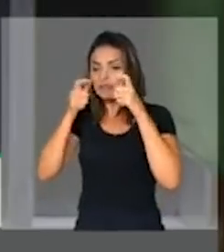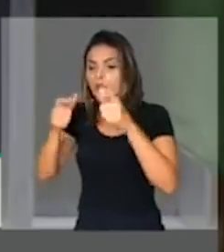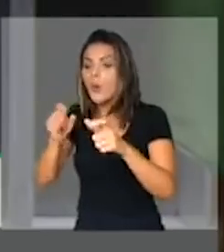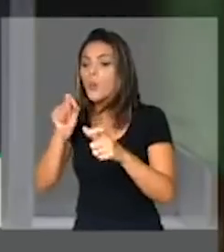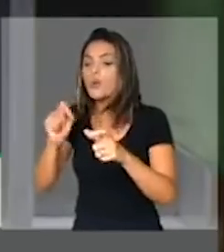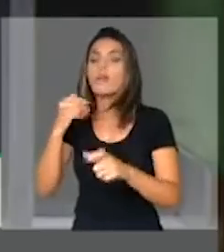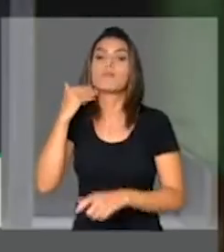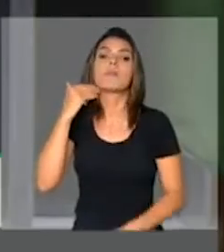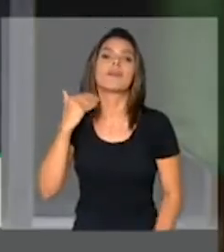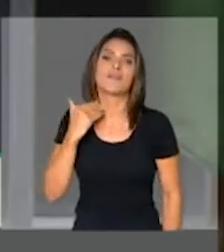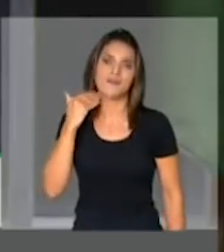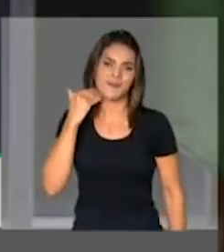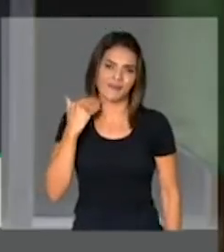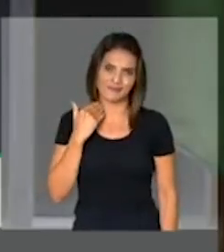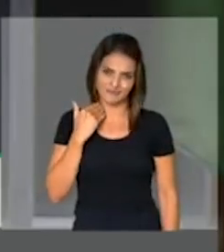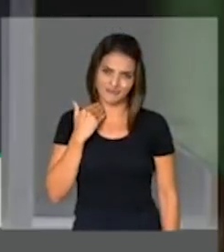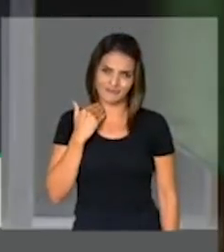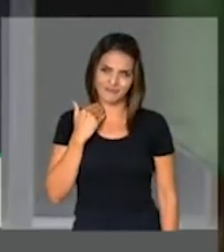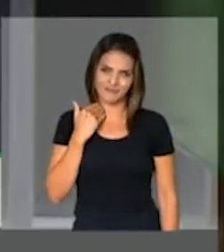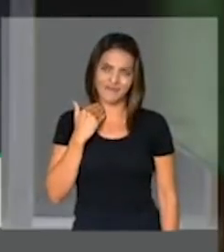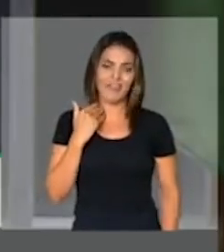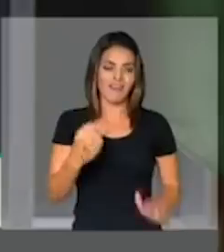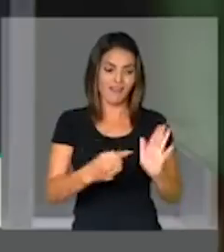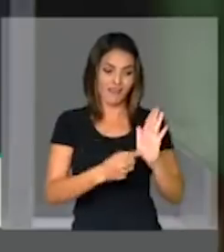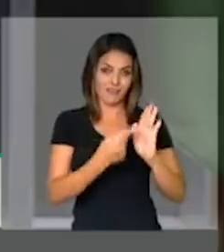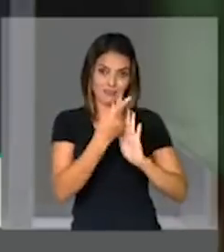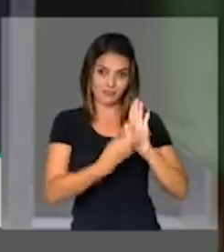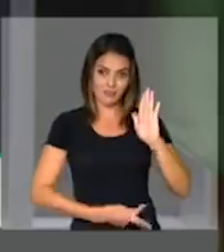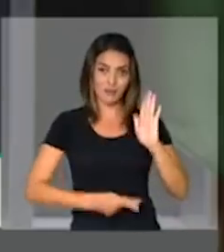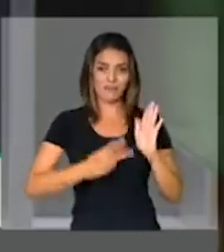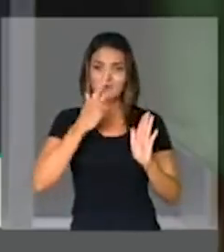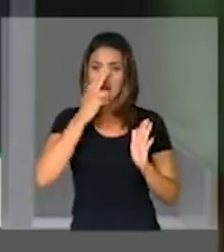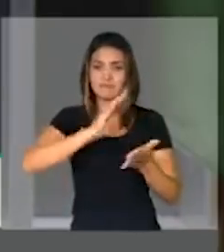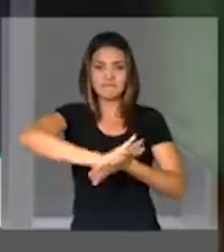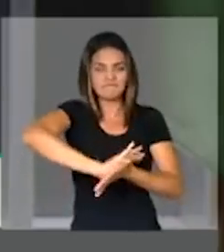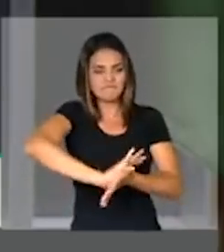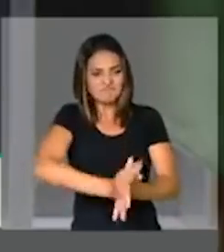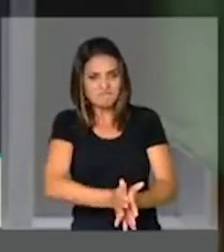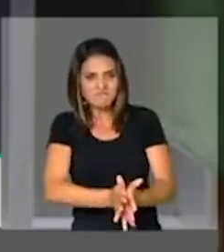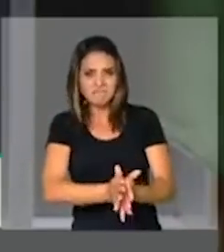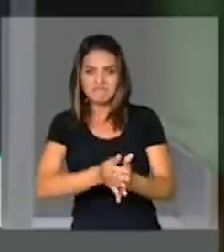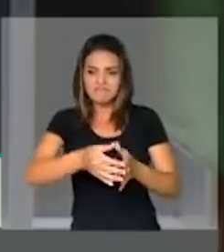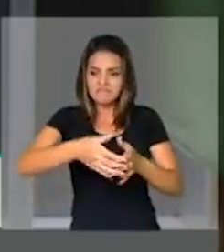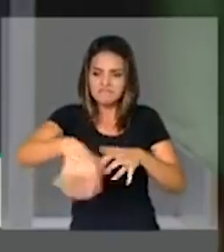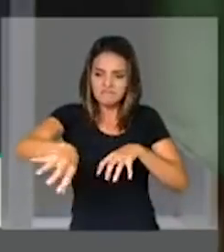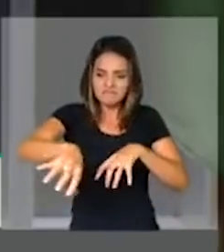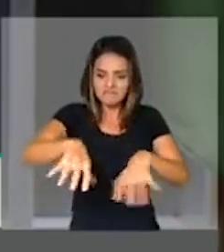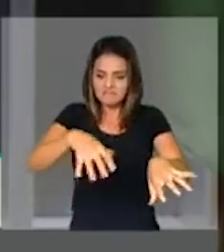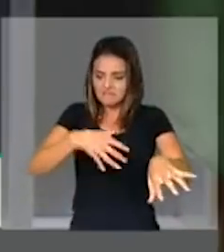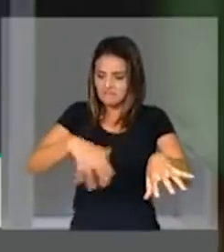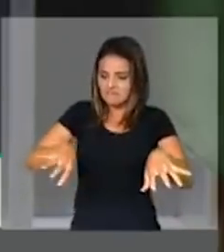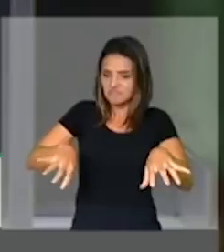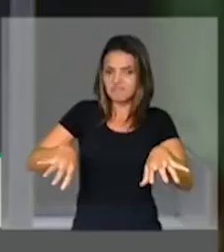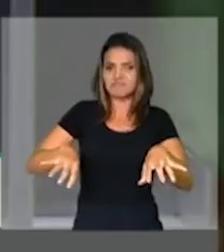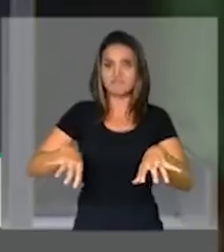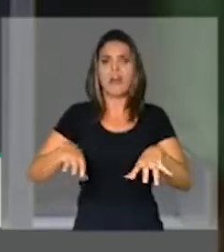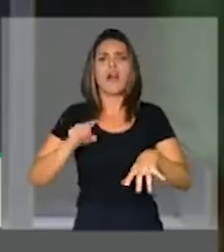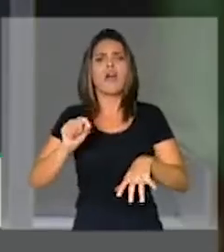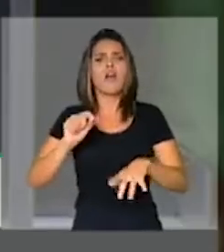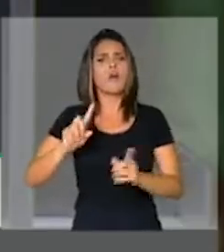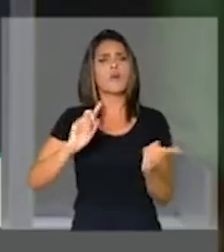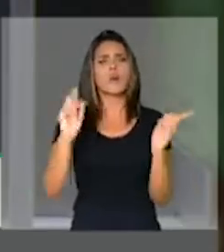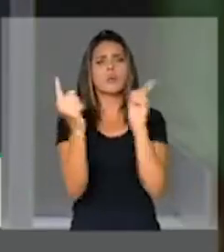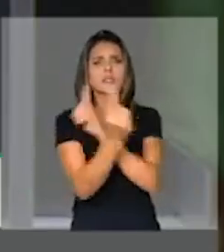aos bancos. Esse projeto é discriminatório. Era o contrário, o